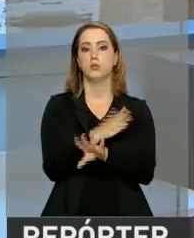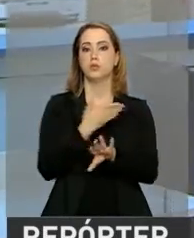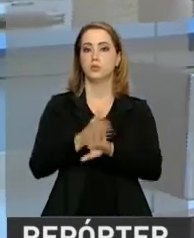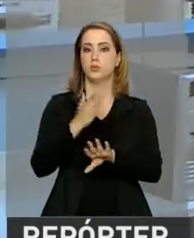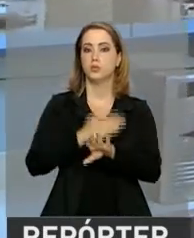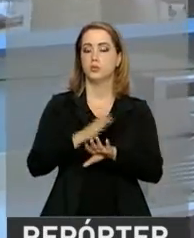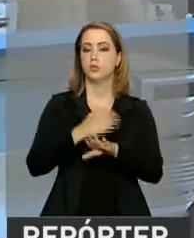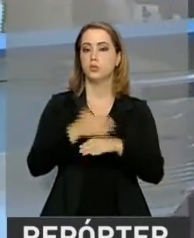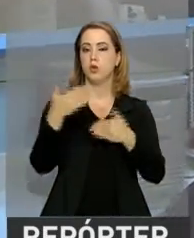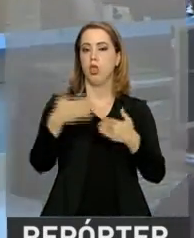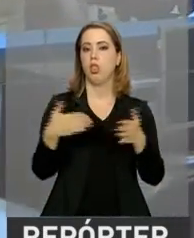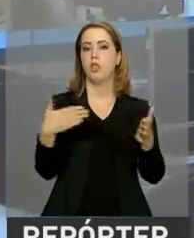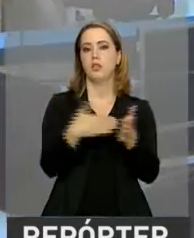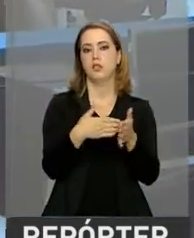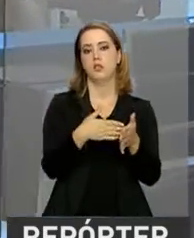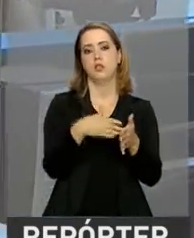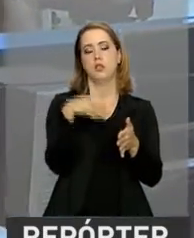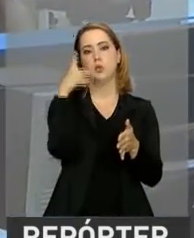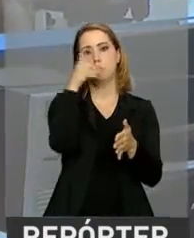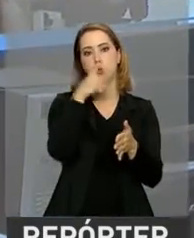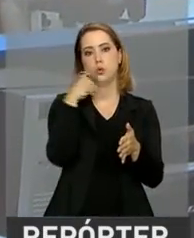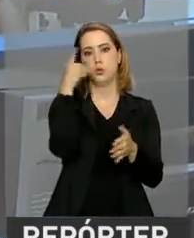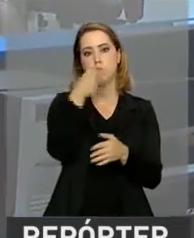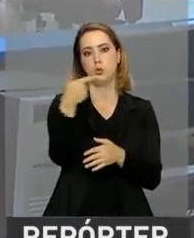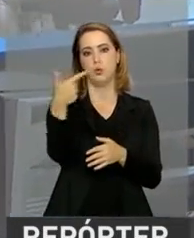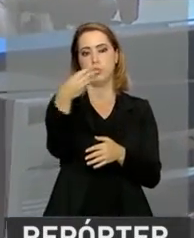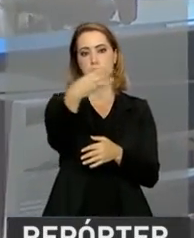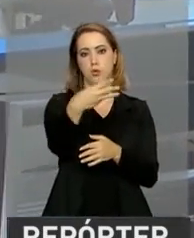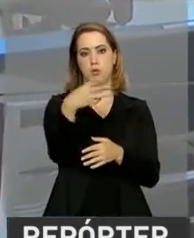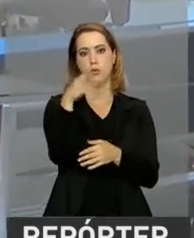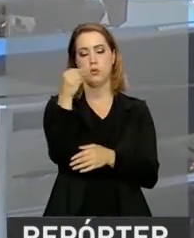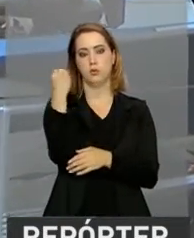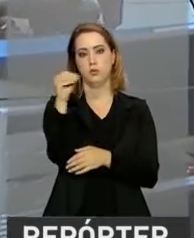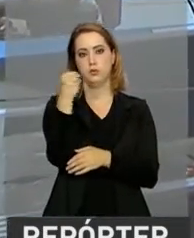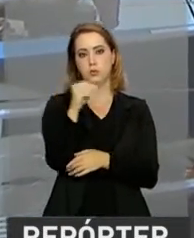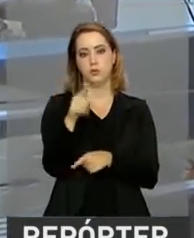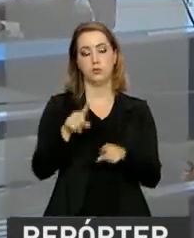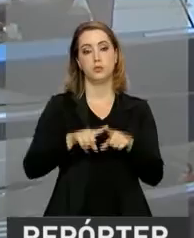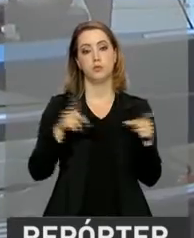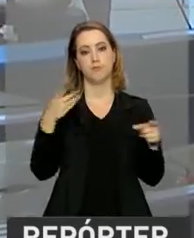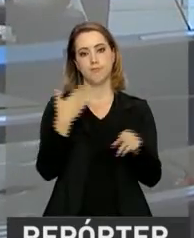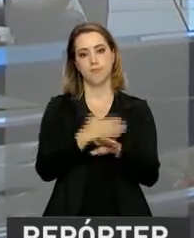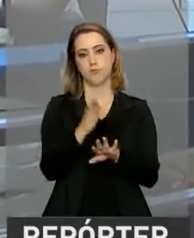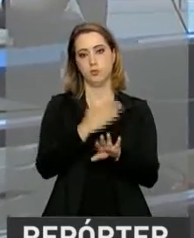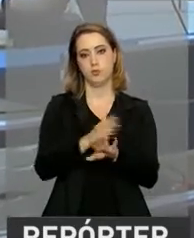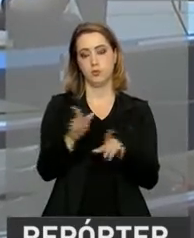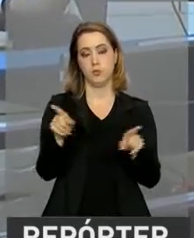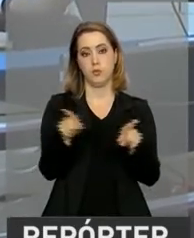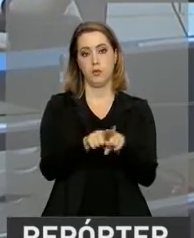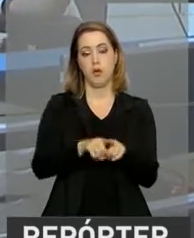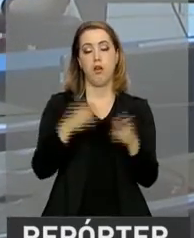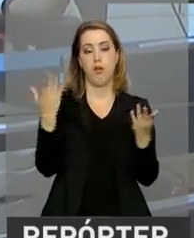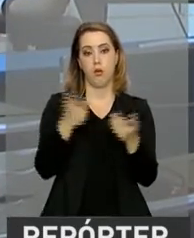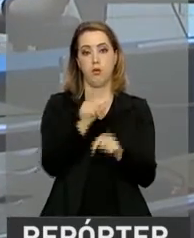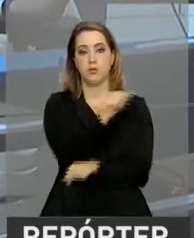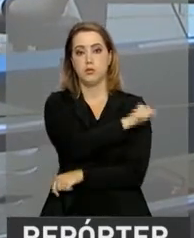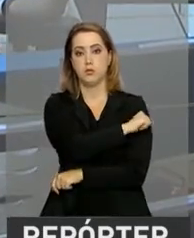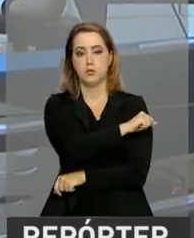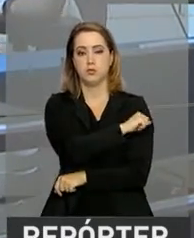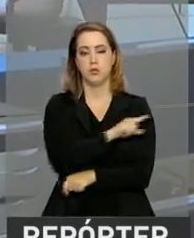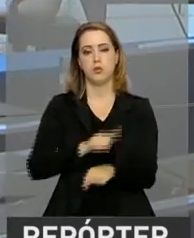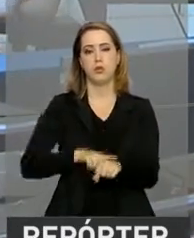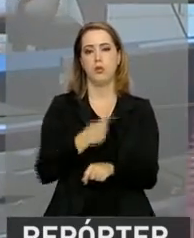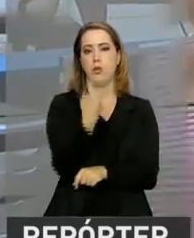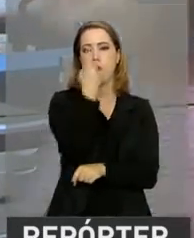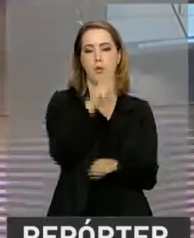foi prorrogado para o dia 23 de outubro as provas ficariam disponíveis somente até o último domingo agora os estudantes têm mais uma